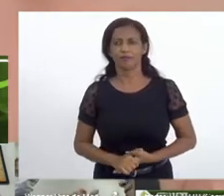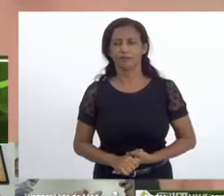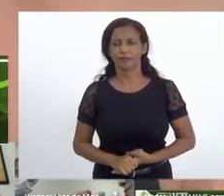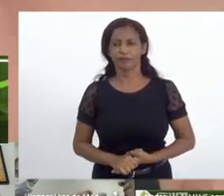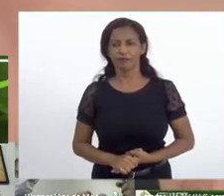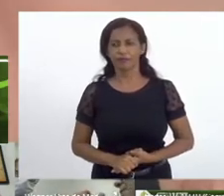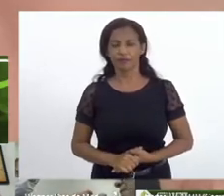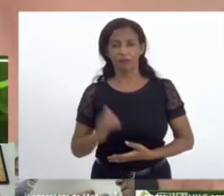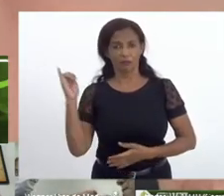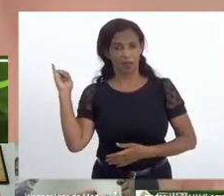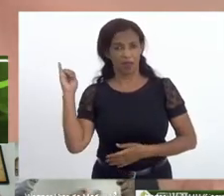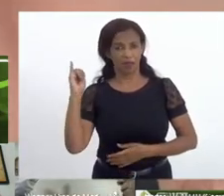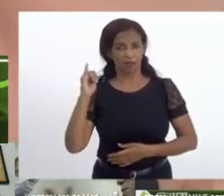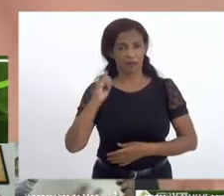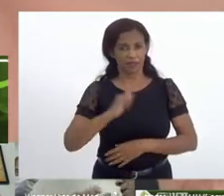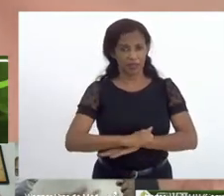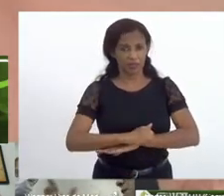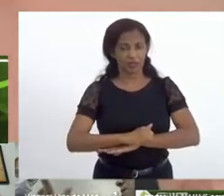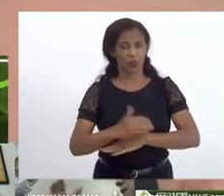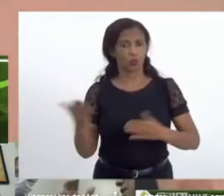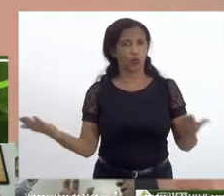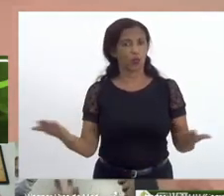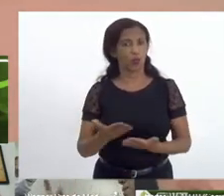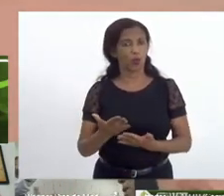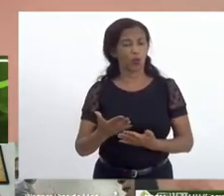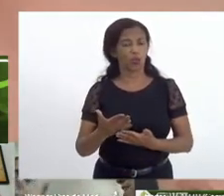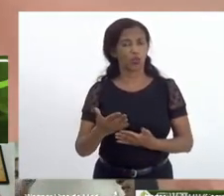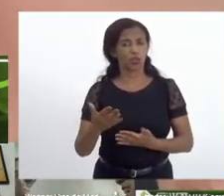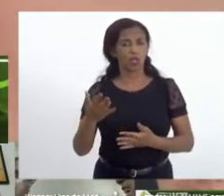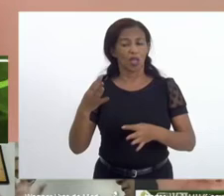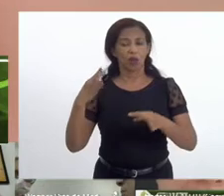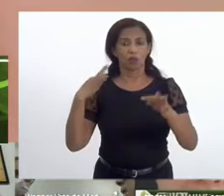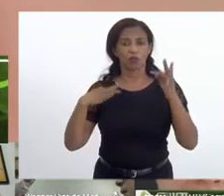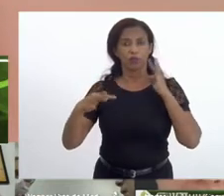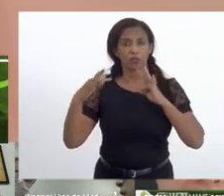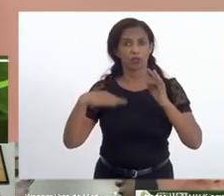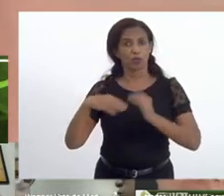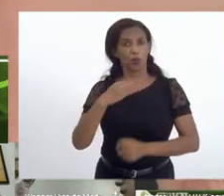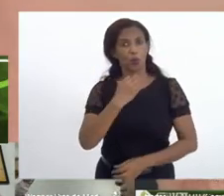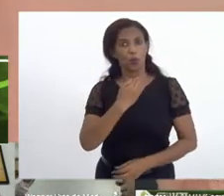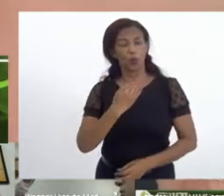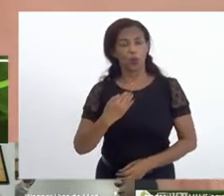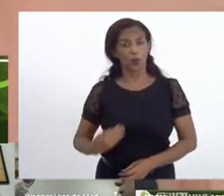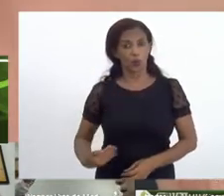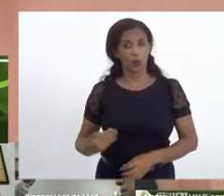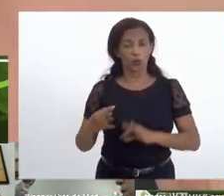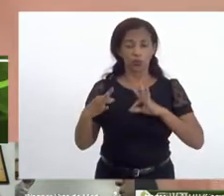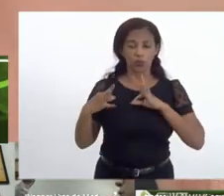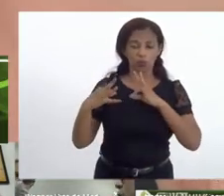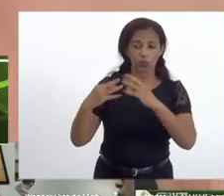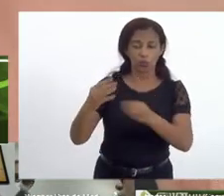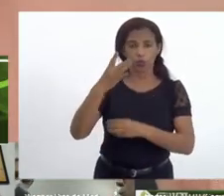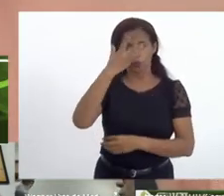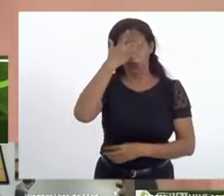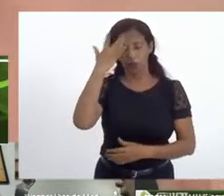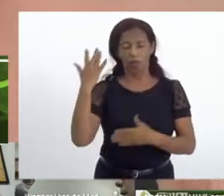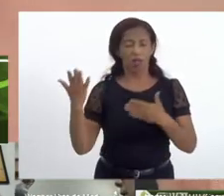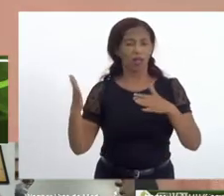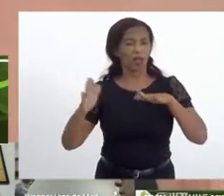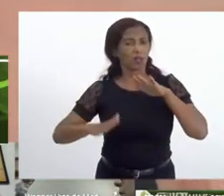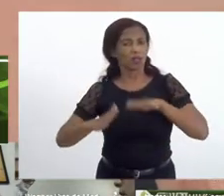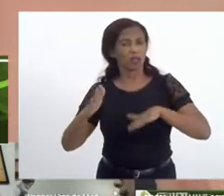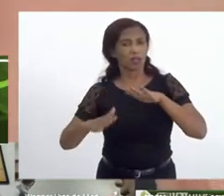A aviação, atualmente, é um transporte público, e tanto na questão, seja